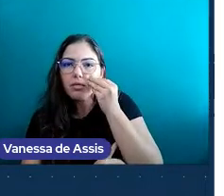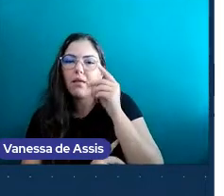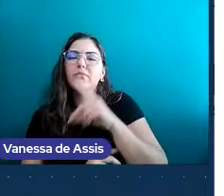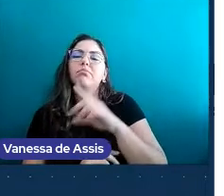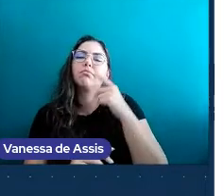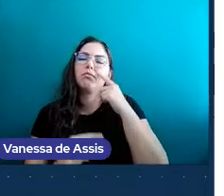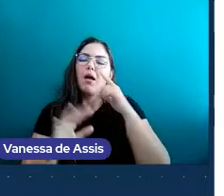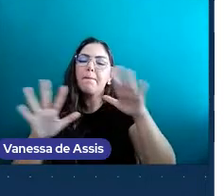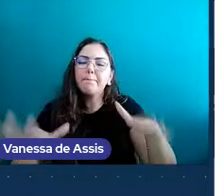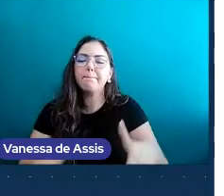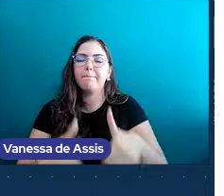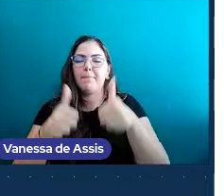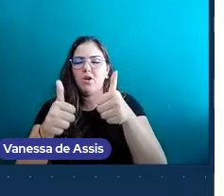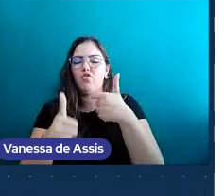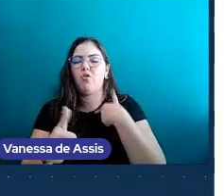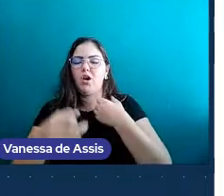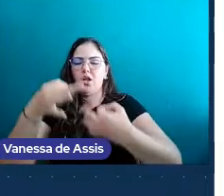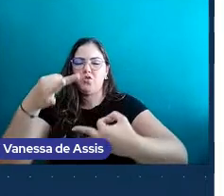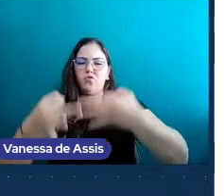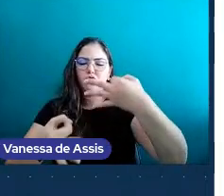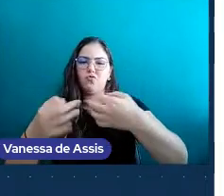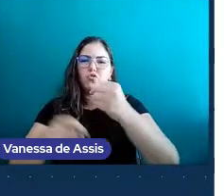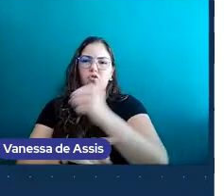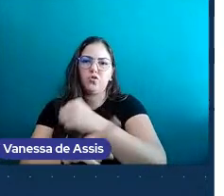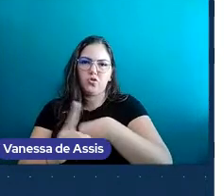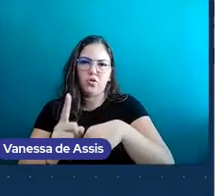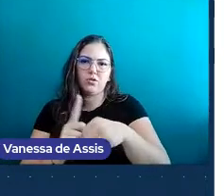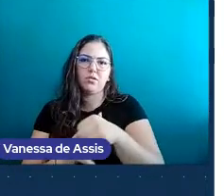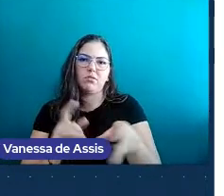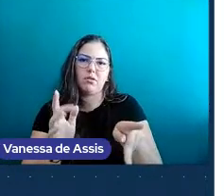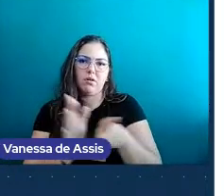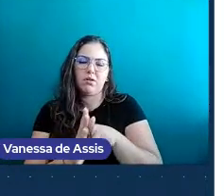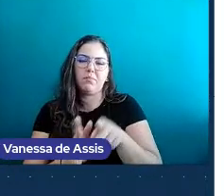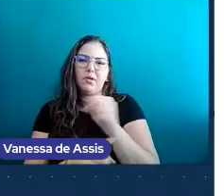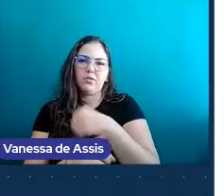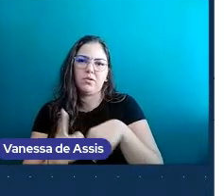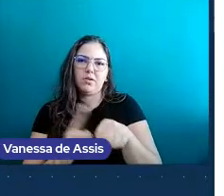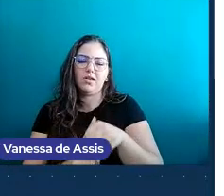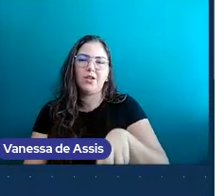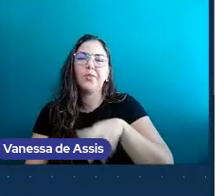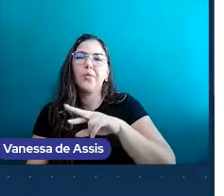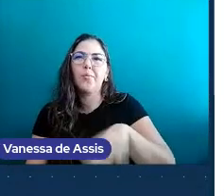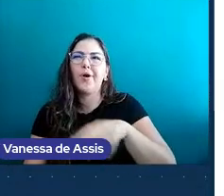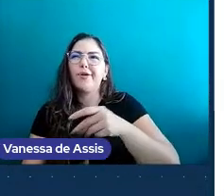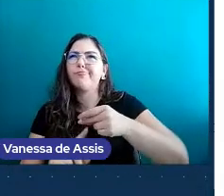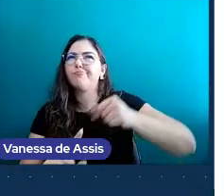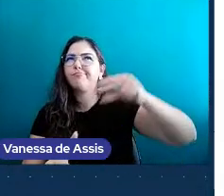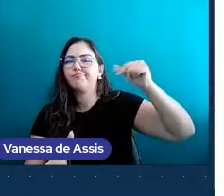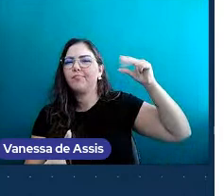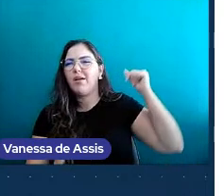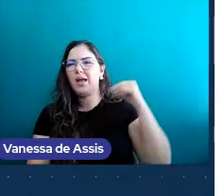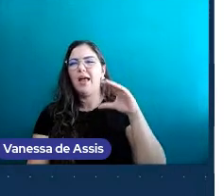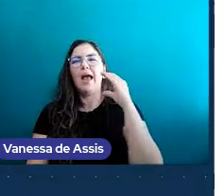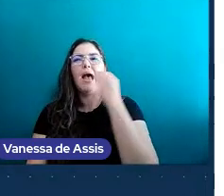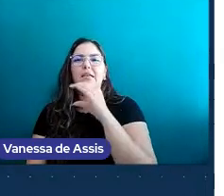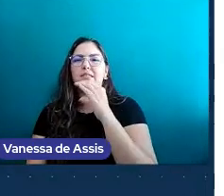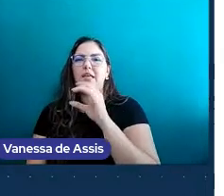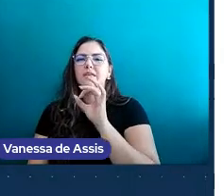justiça social para a sociedade. E não como aconteceu durante muito tempo, a ciência serviço, né, de